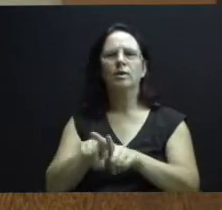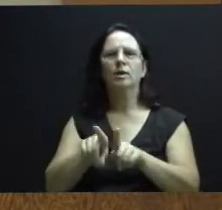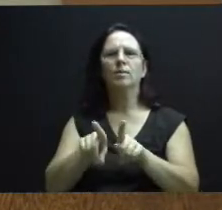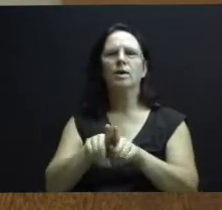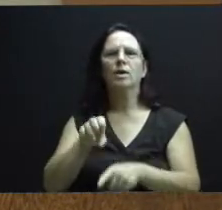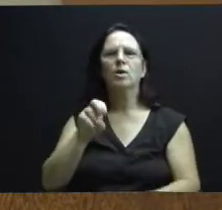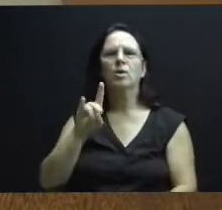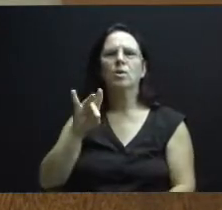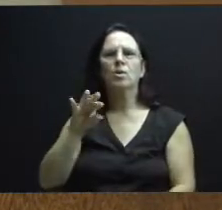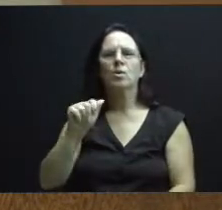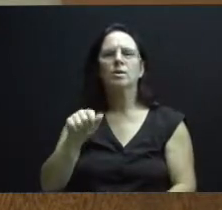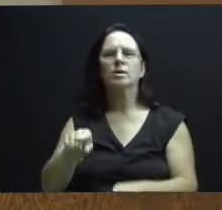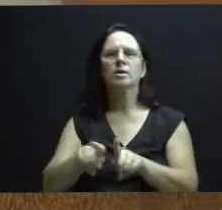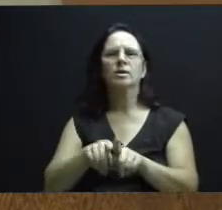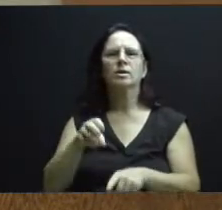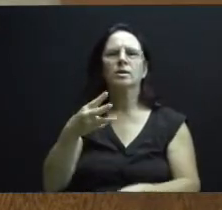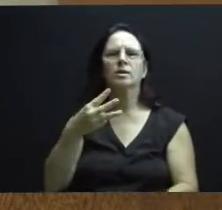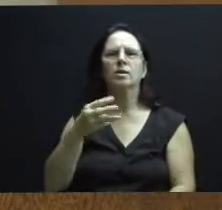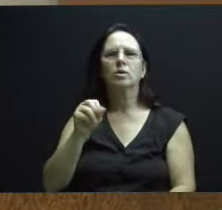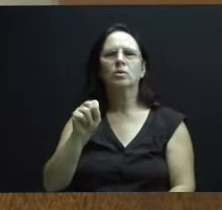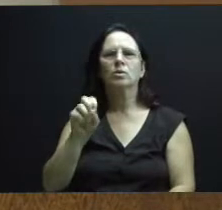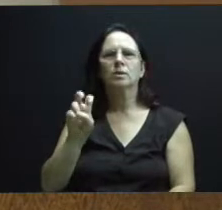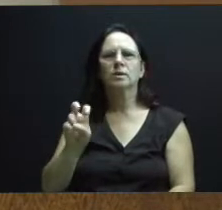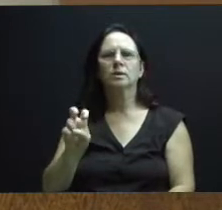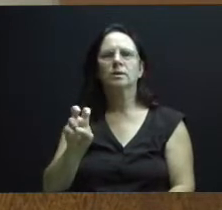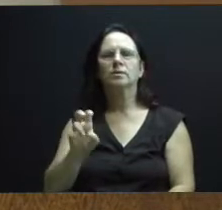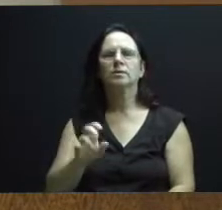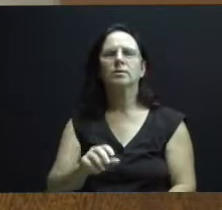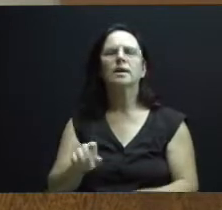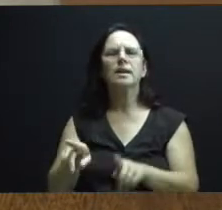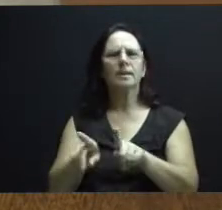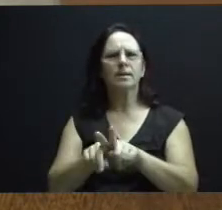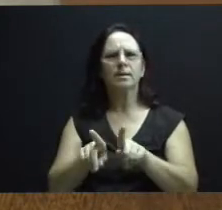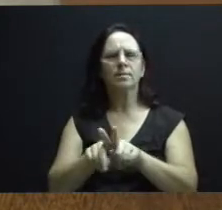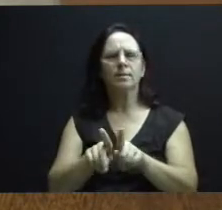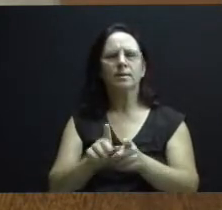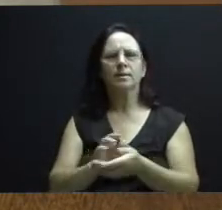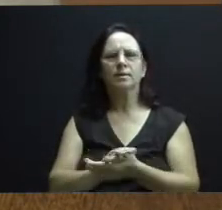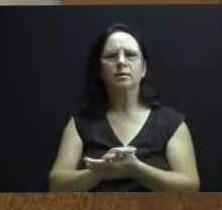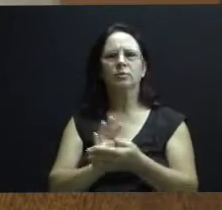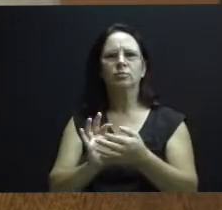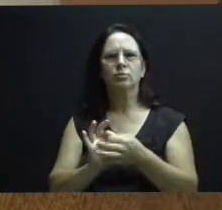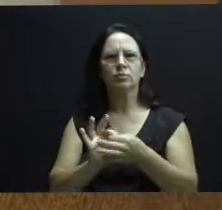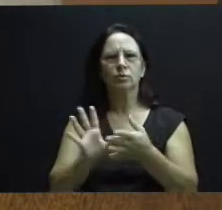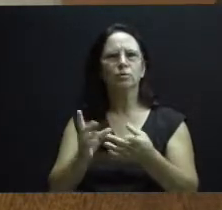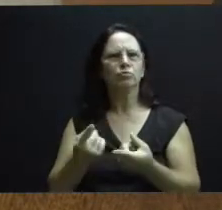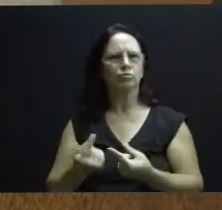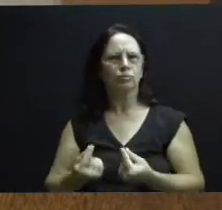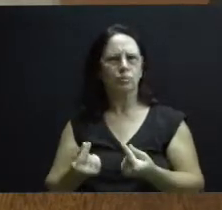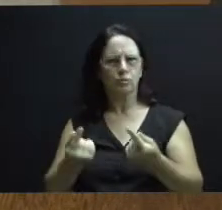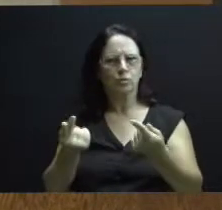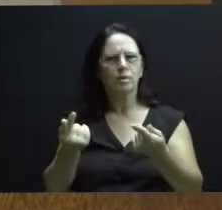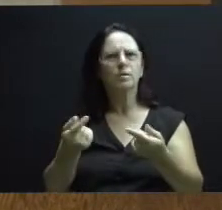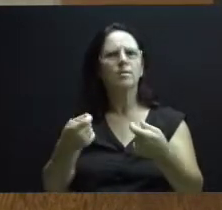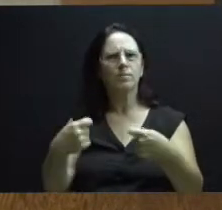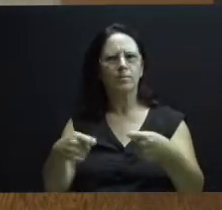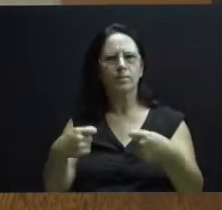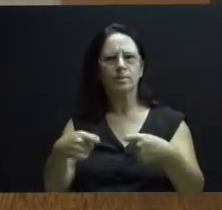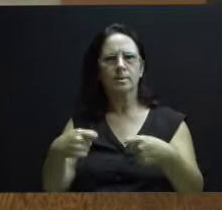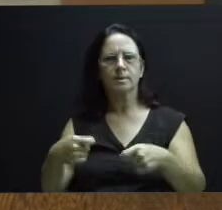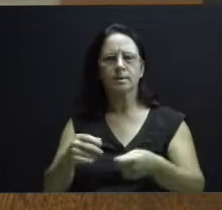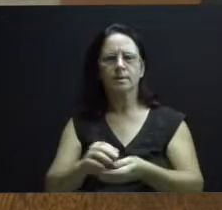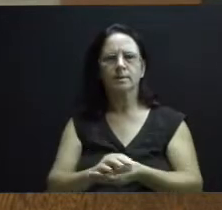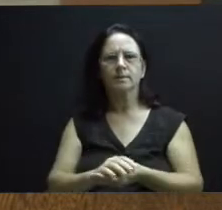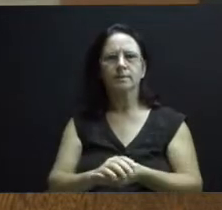238 5 a mesma requeiro que seja disponibilizada verba caso haja necessidade